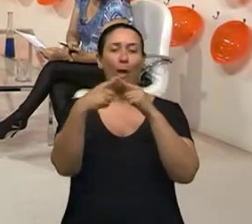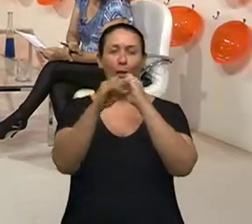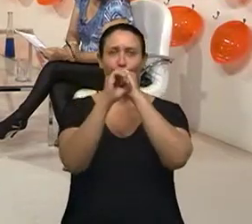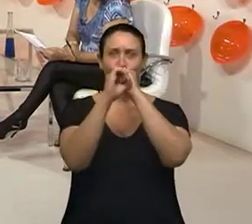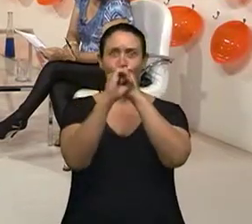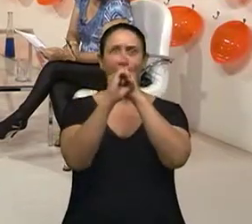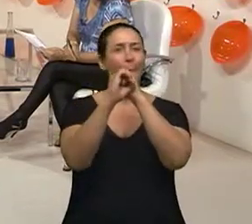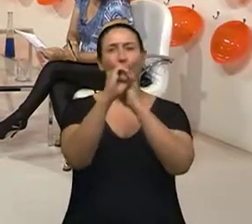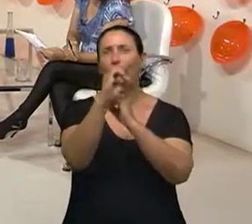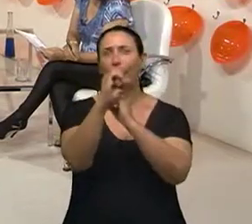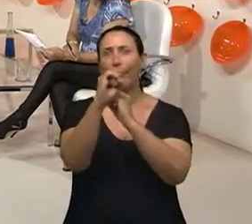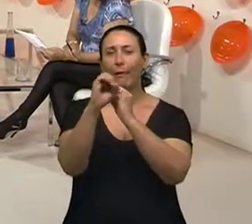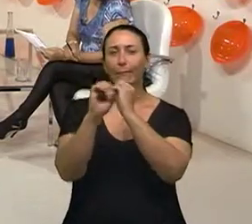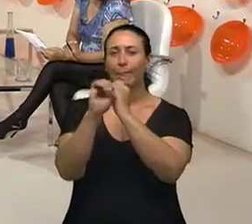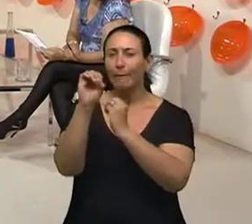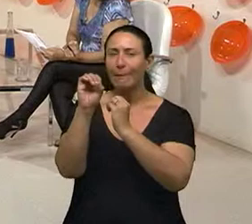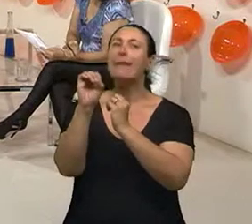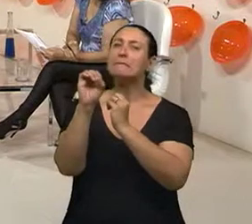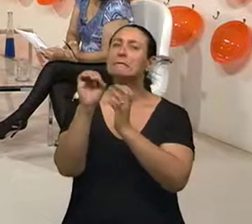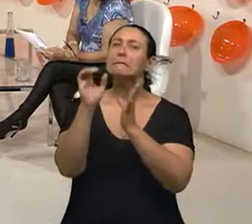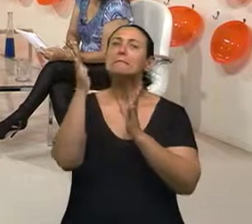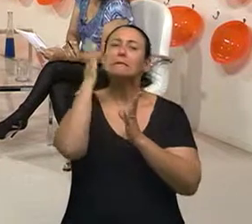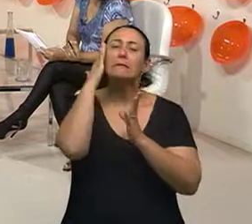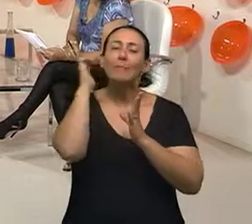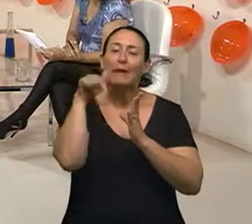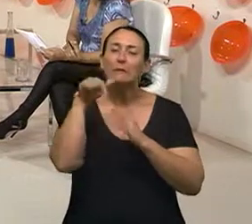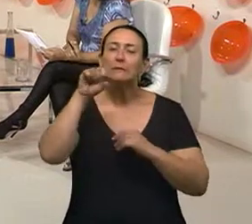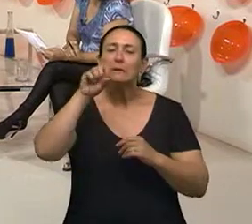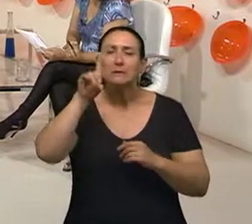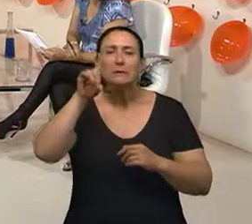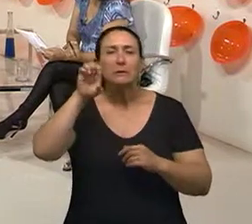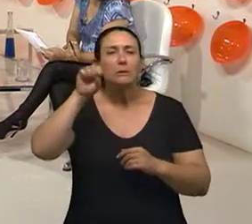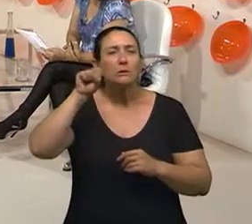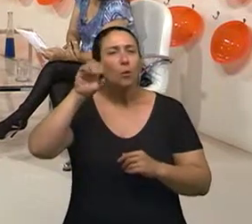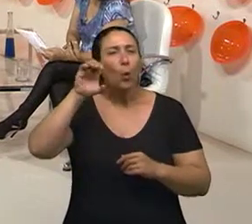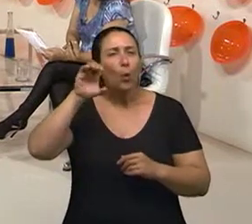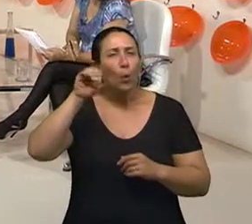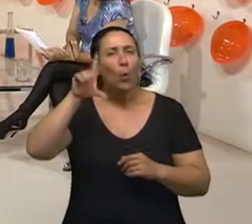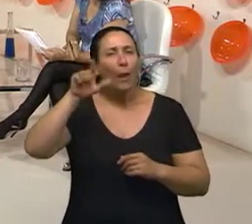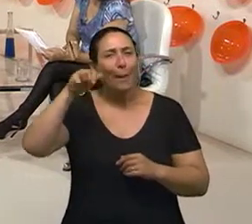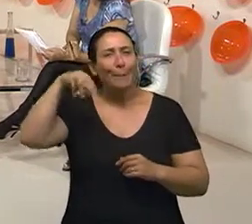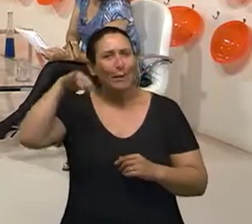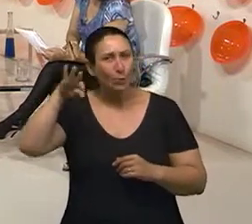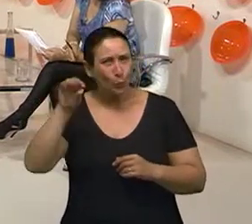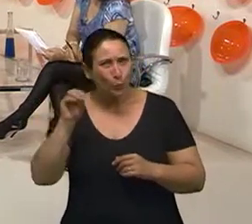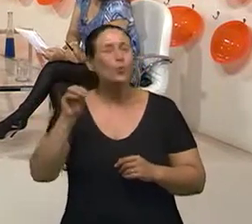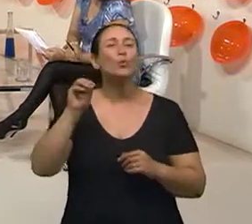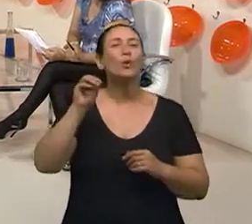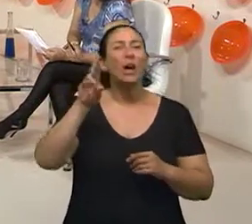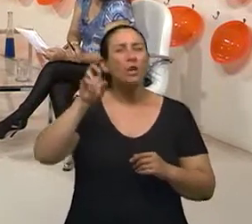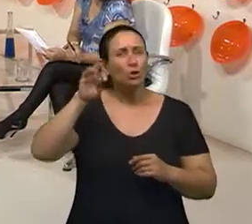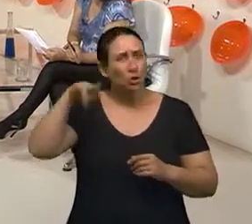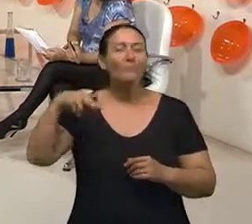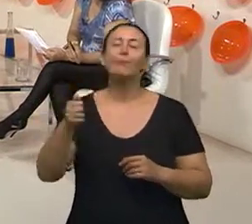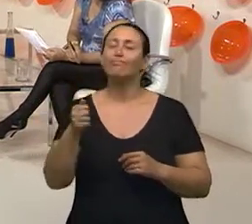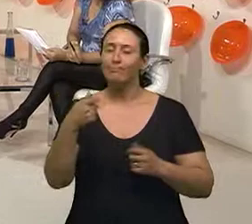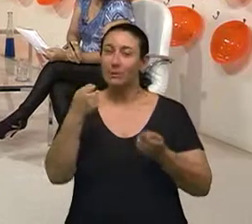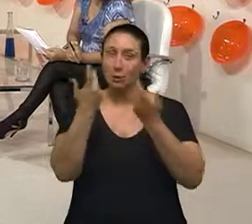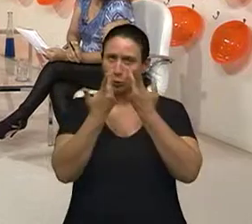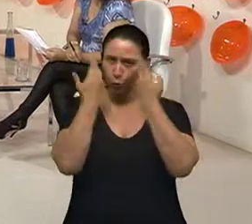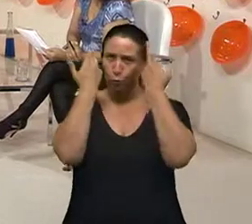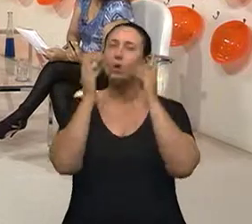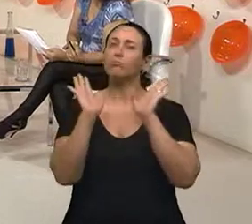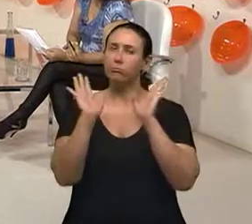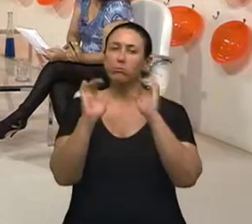diabetes. Então, alteração de descolamento de retina é uma lesão que deve ser tratada com cirurgia